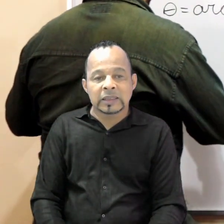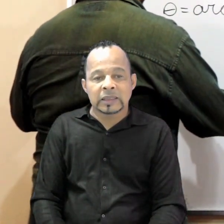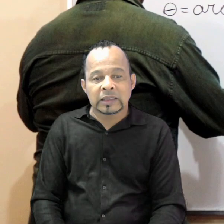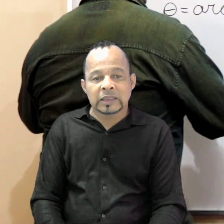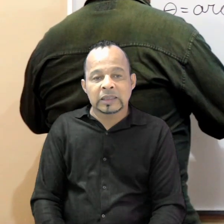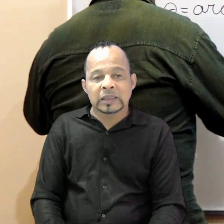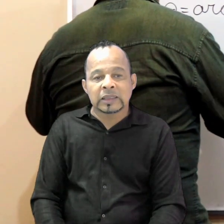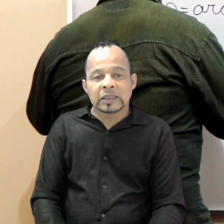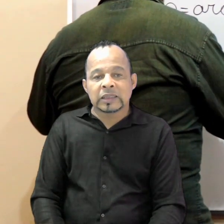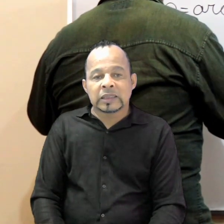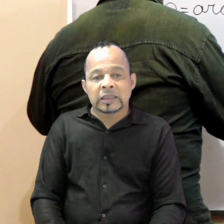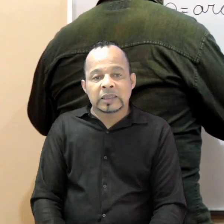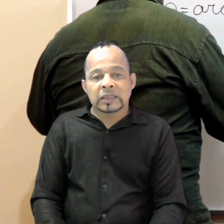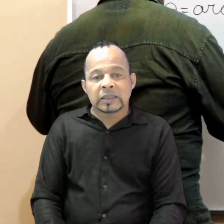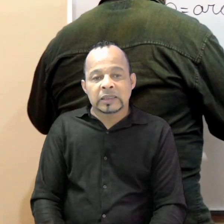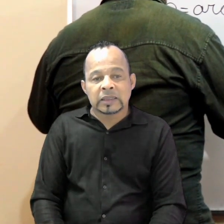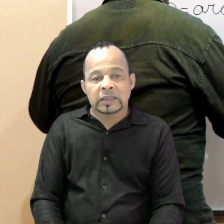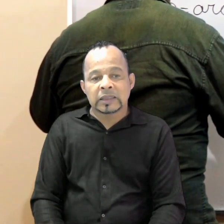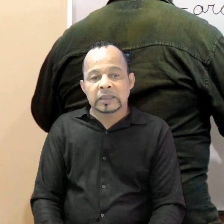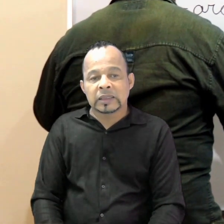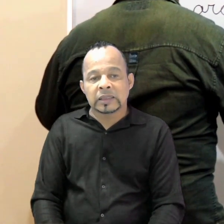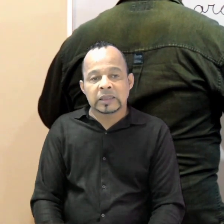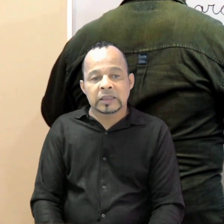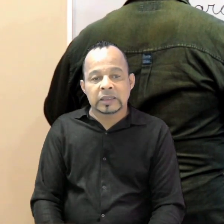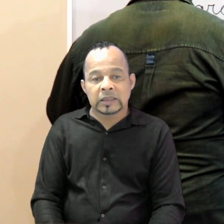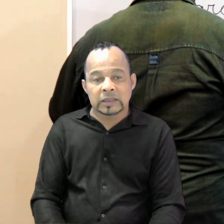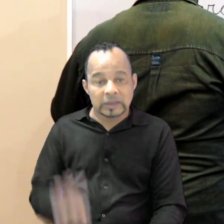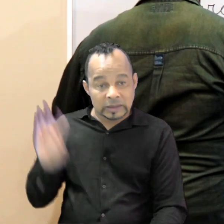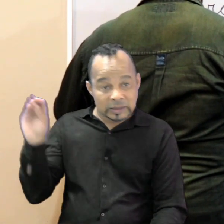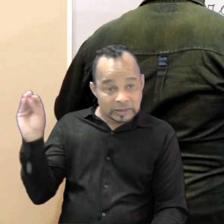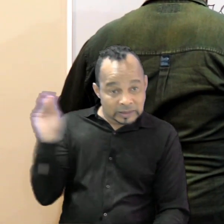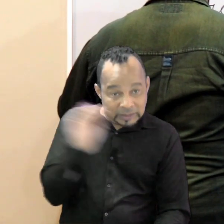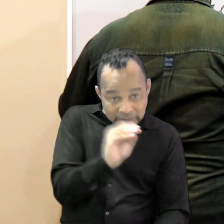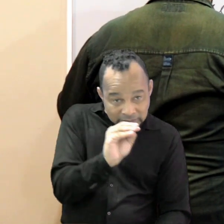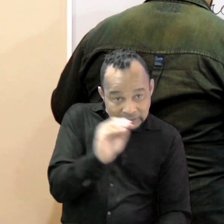né? Então, θ é igual a arco